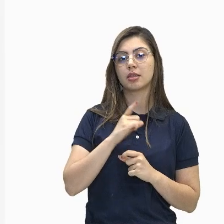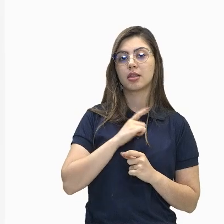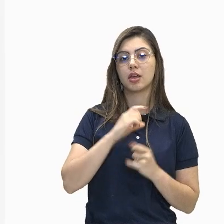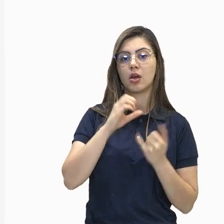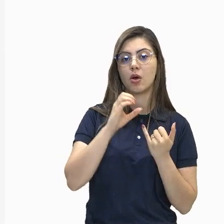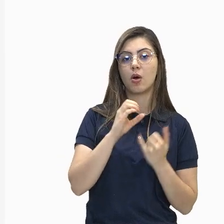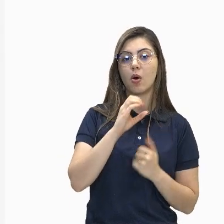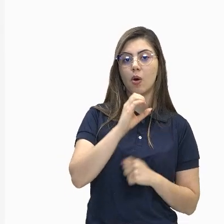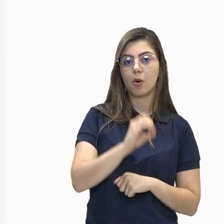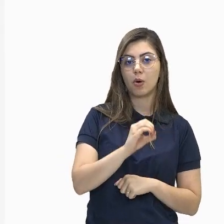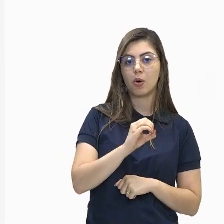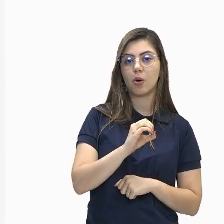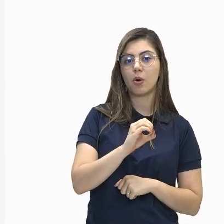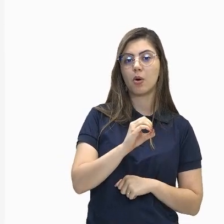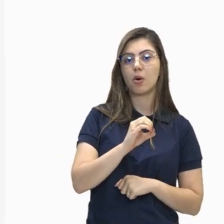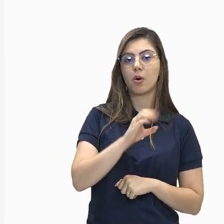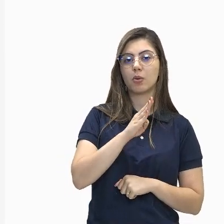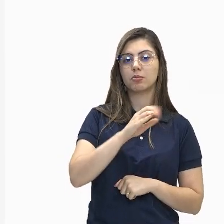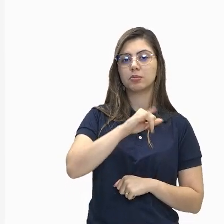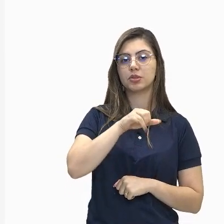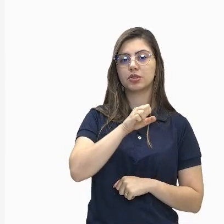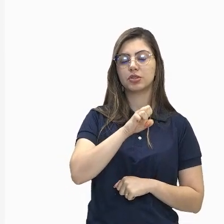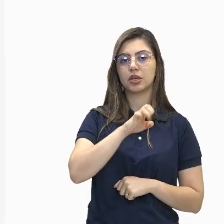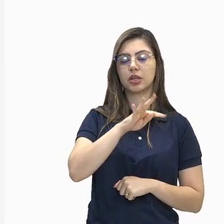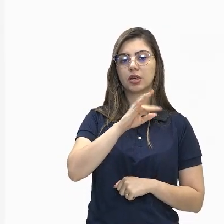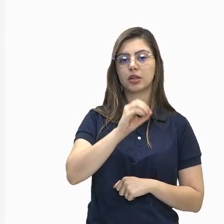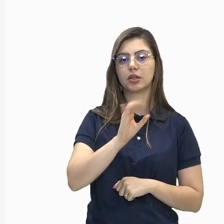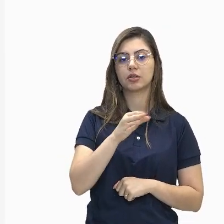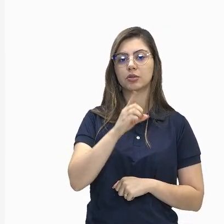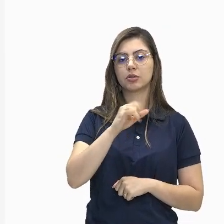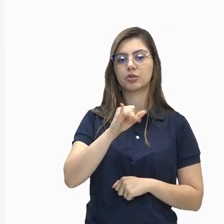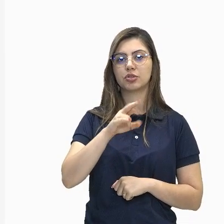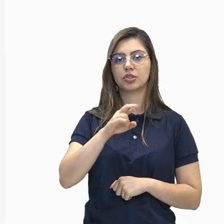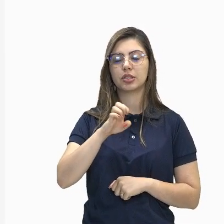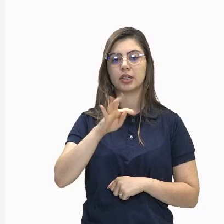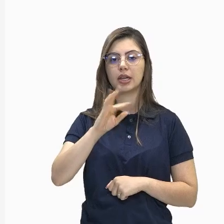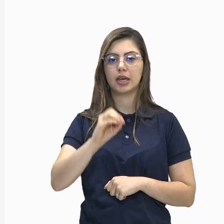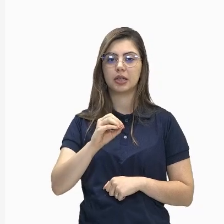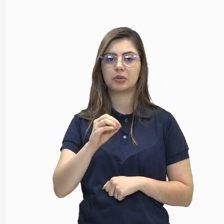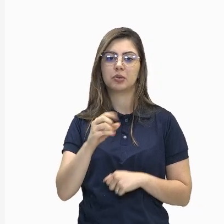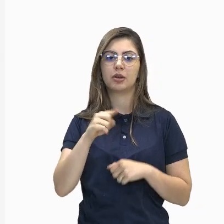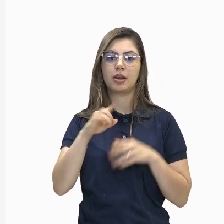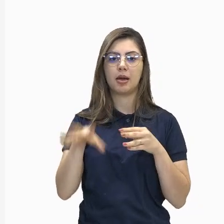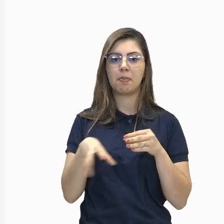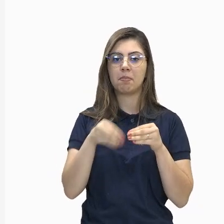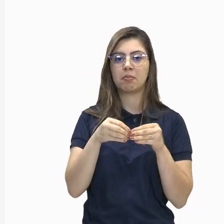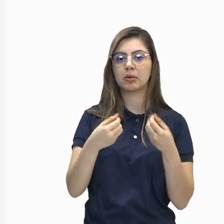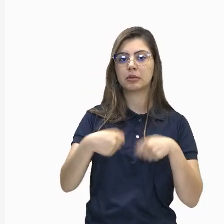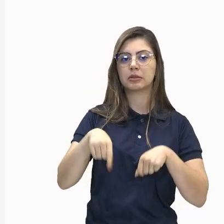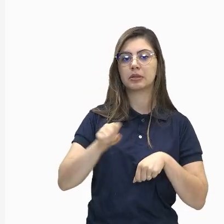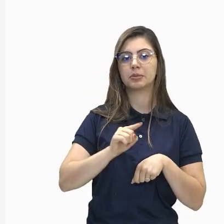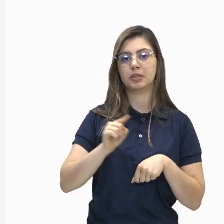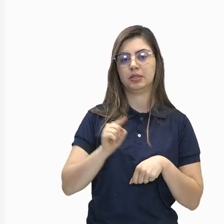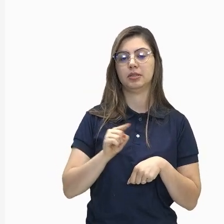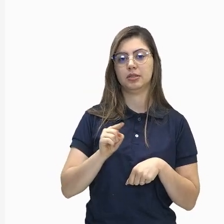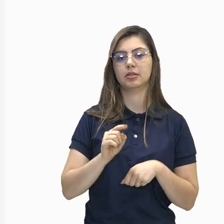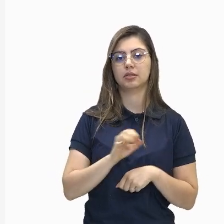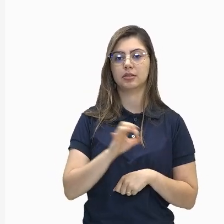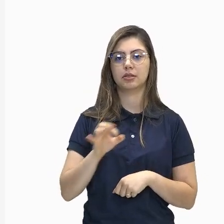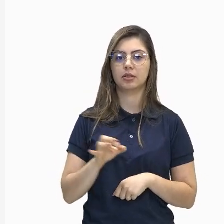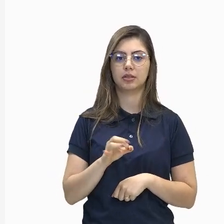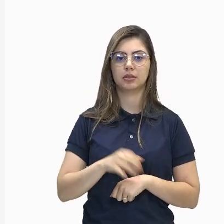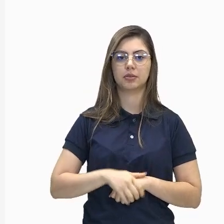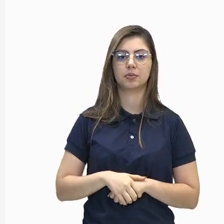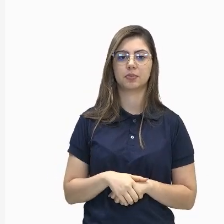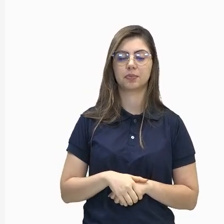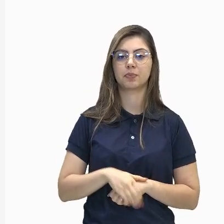liga ao verbo sem o auxílio de preposição. Então, o objeto direto é o complemento do verbo transitivo, direto,